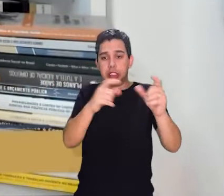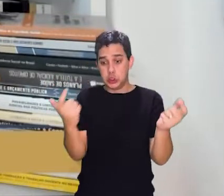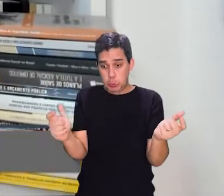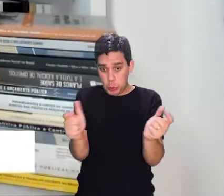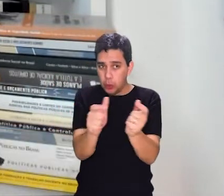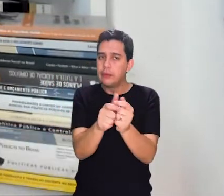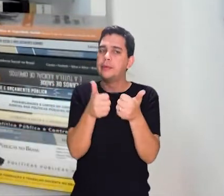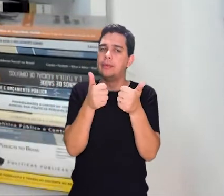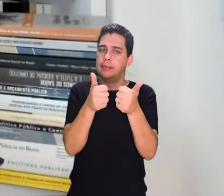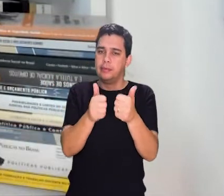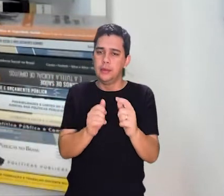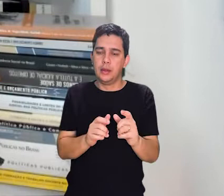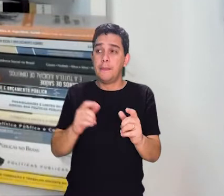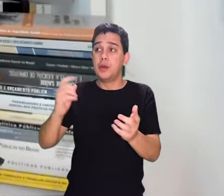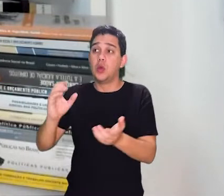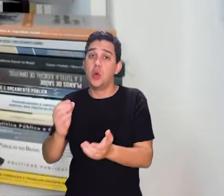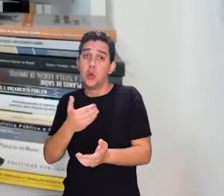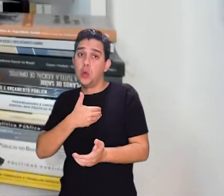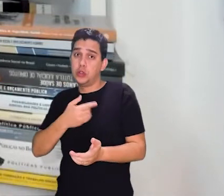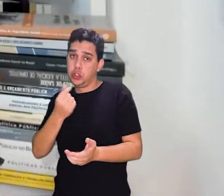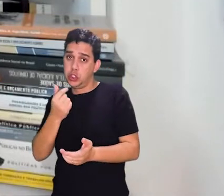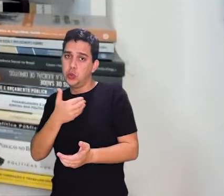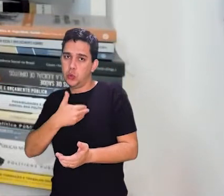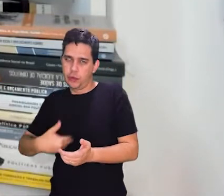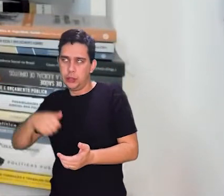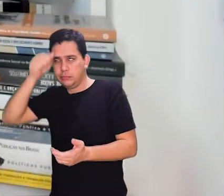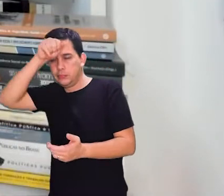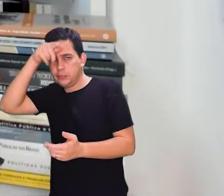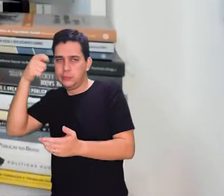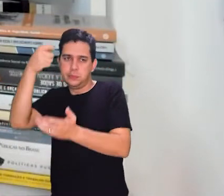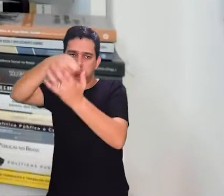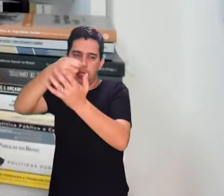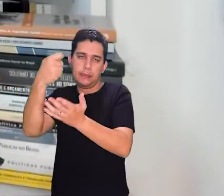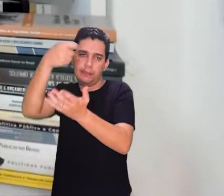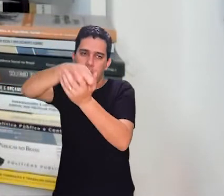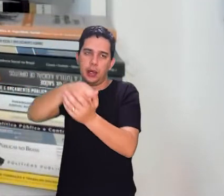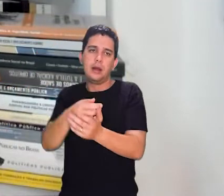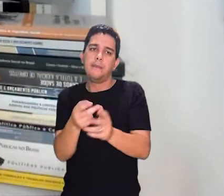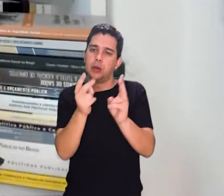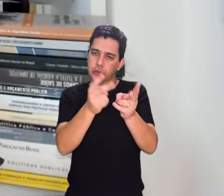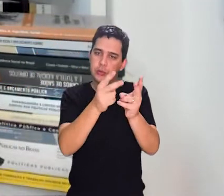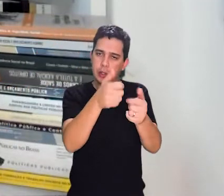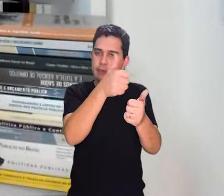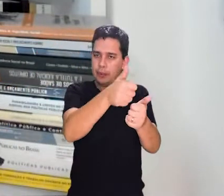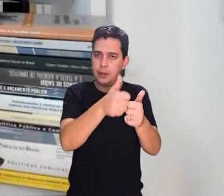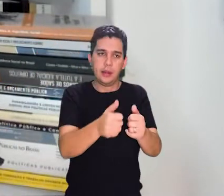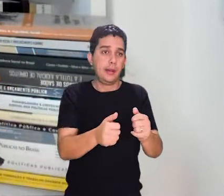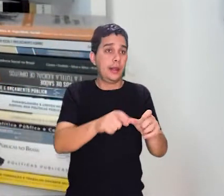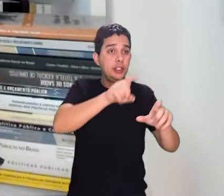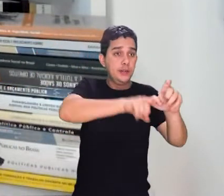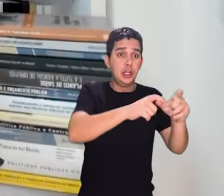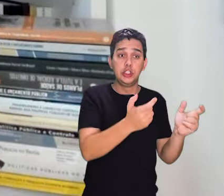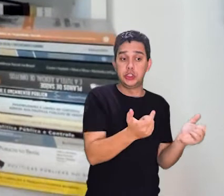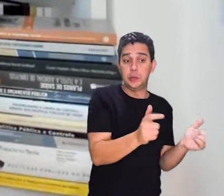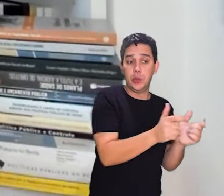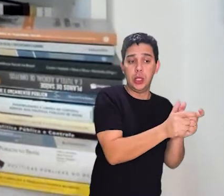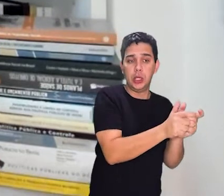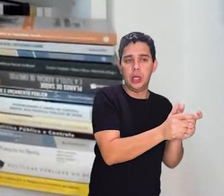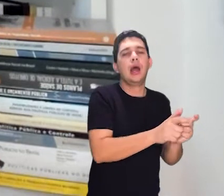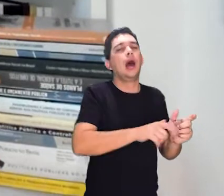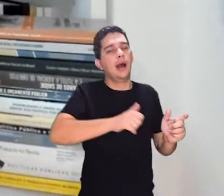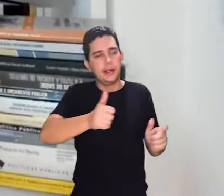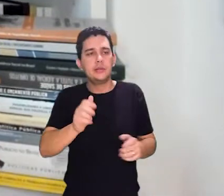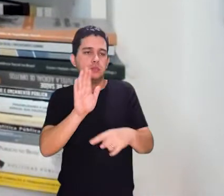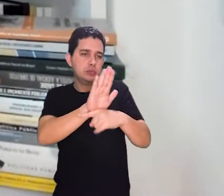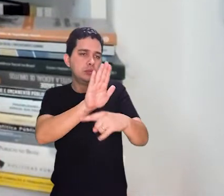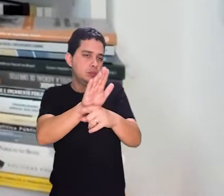dos recursos públicos repassados, a fim de tentar garantir o seu equilíbrio financeiro e redução progressiva das dívidas, mas essas